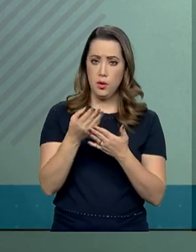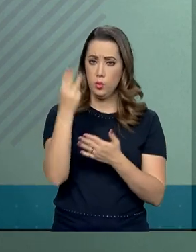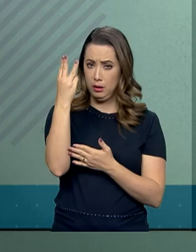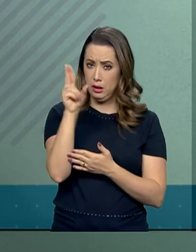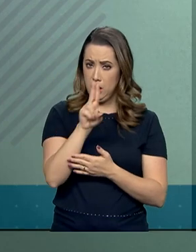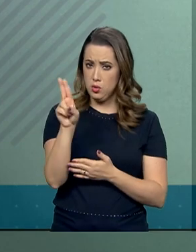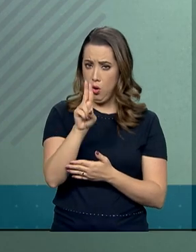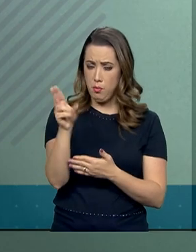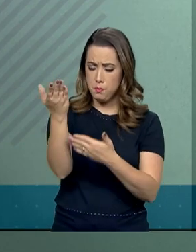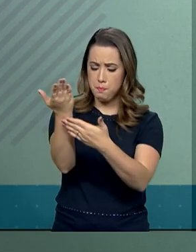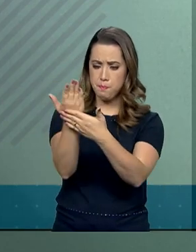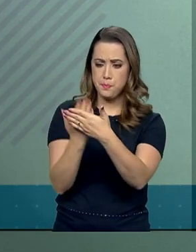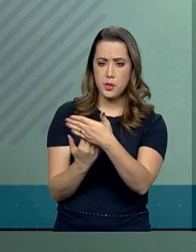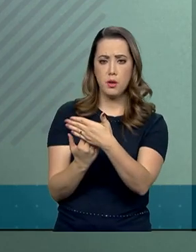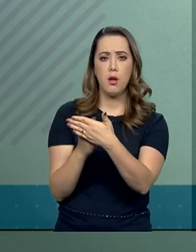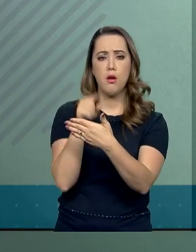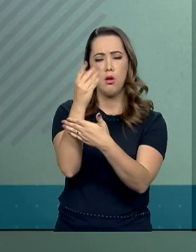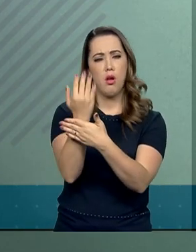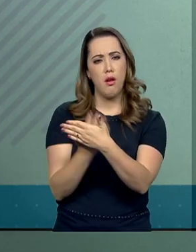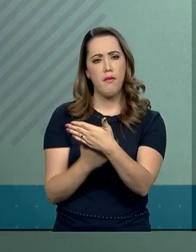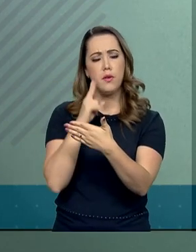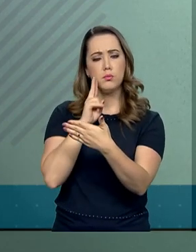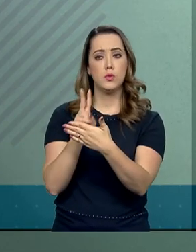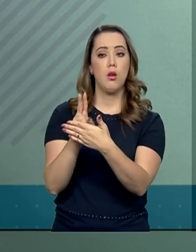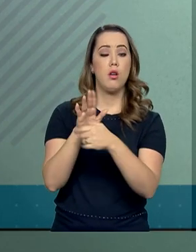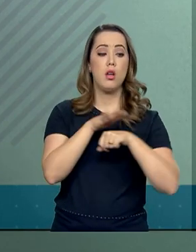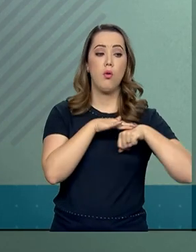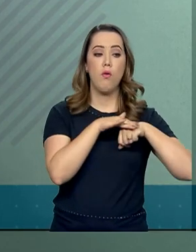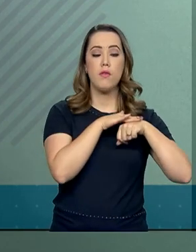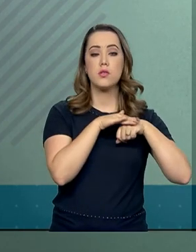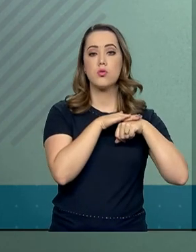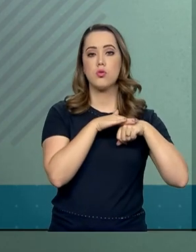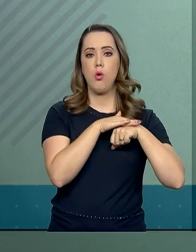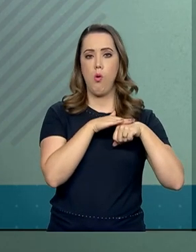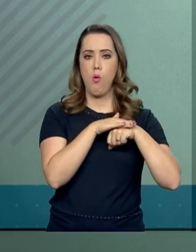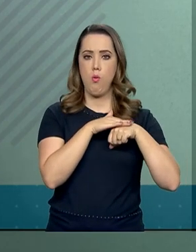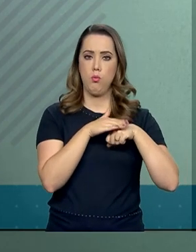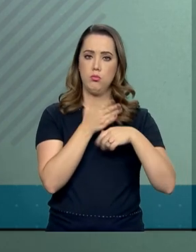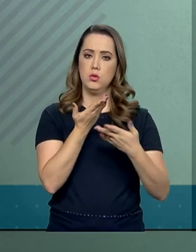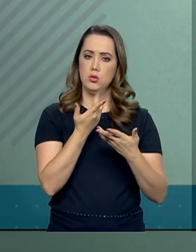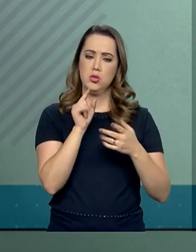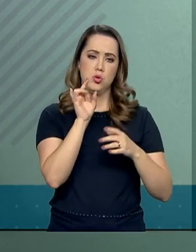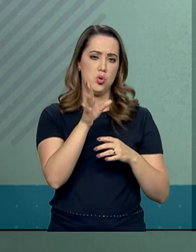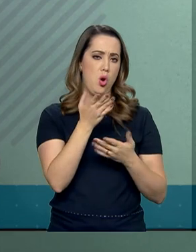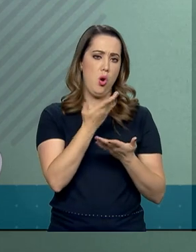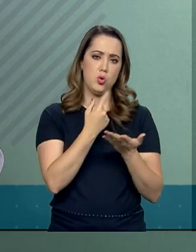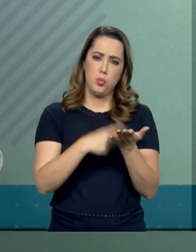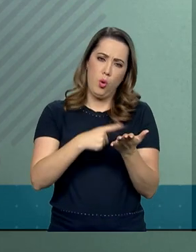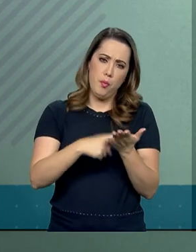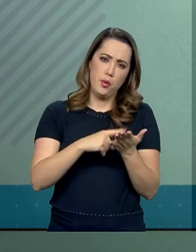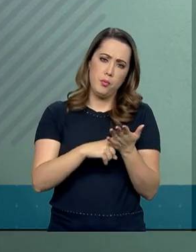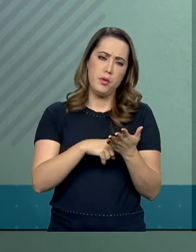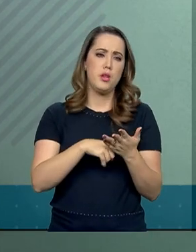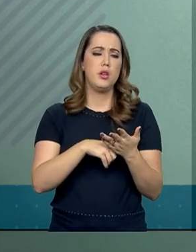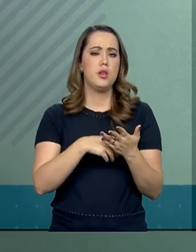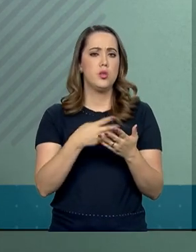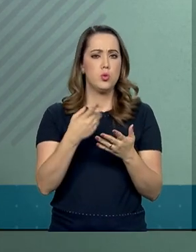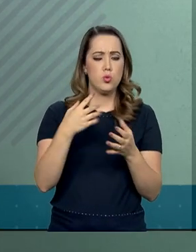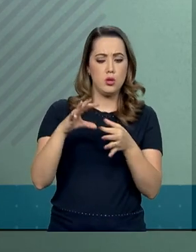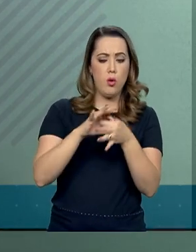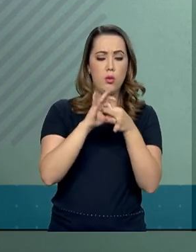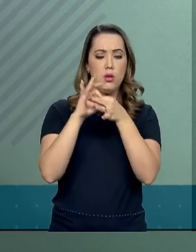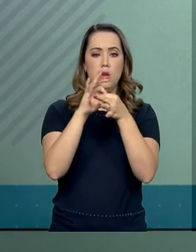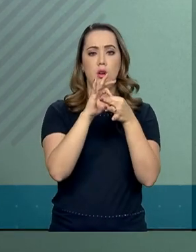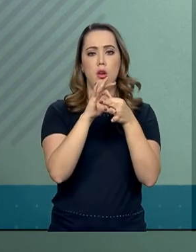ademais desse tema sobre o pacto da relação entre os poderes que é tão importante vem sendo construído